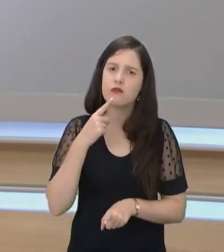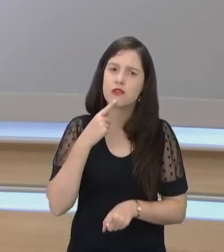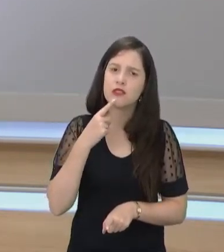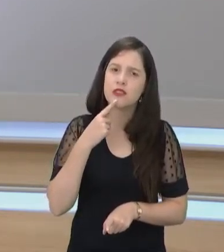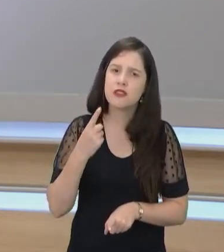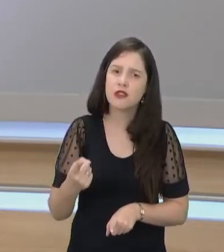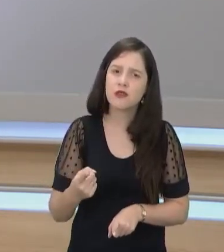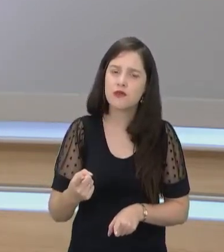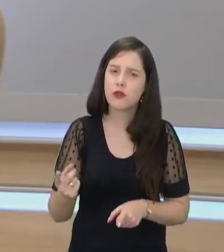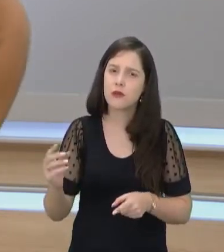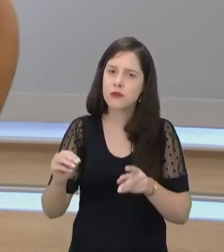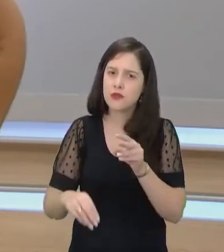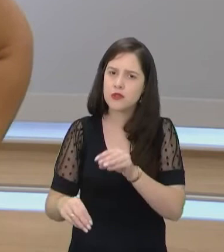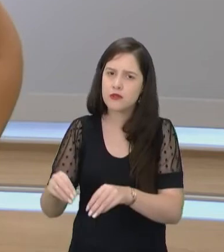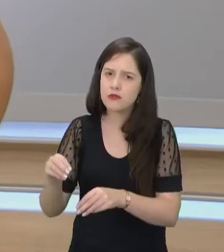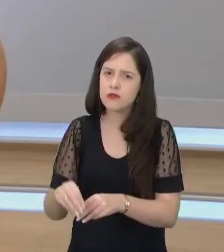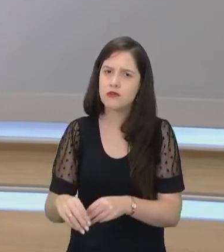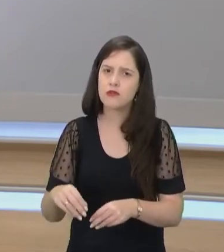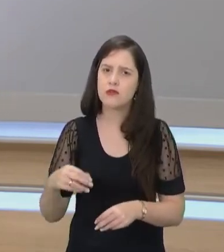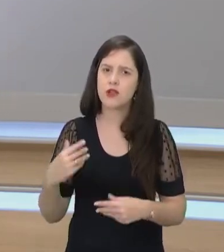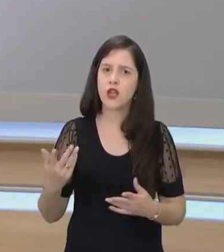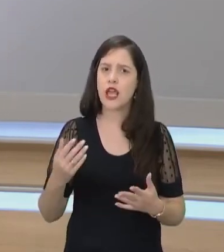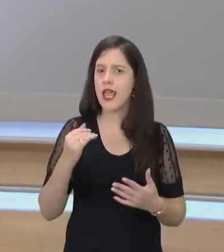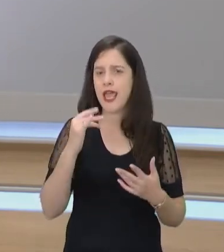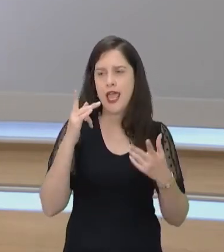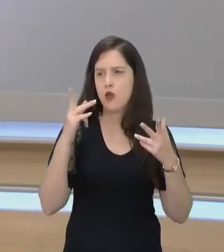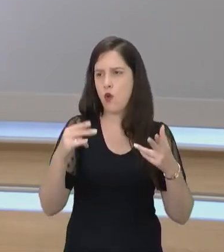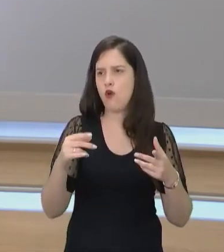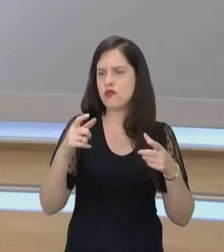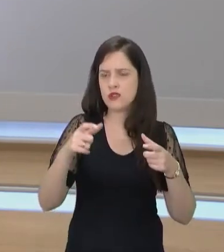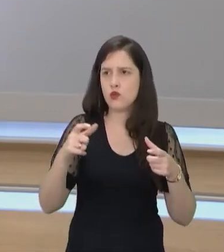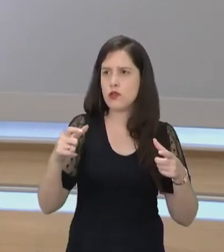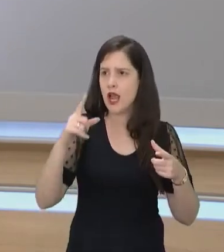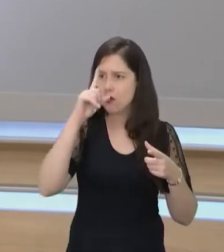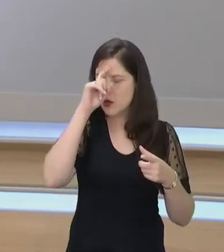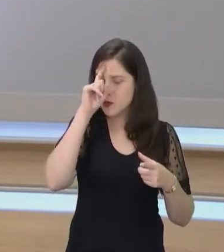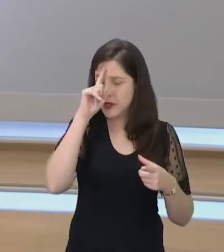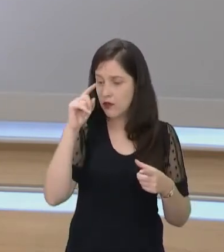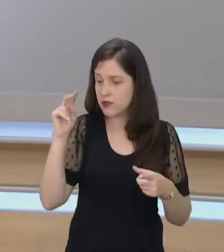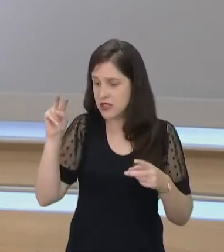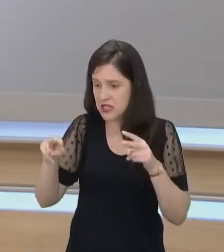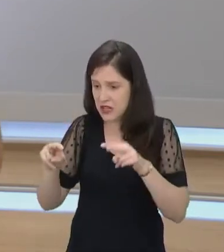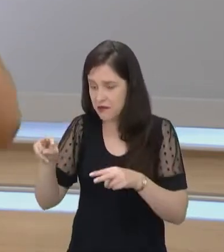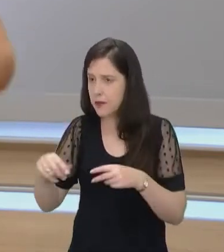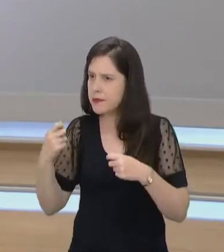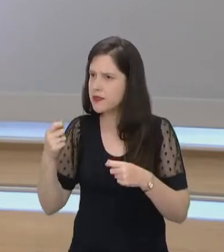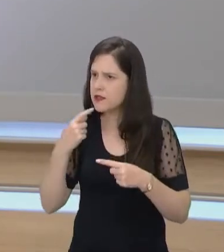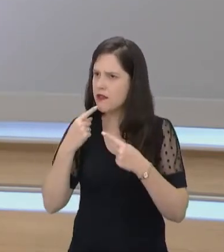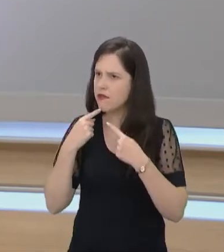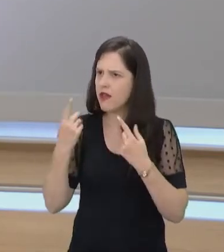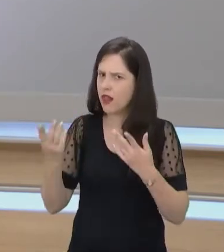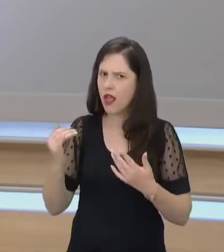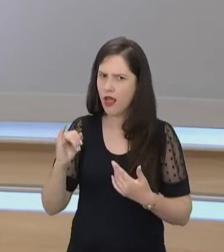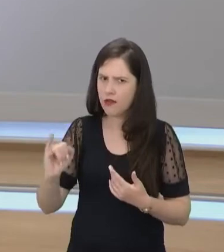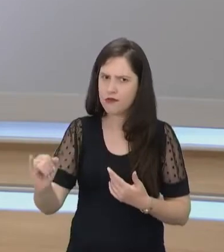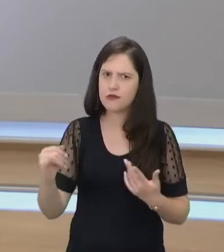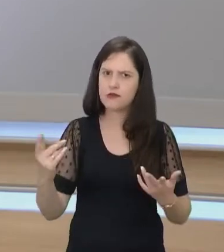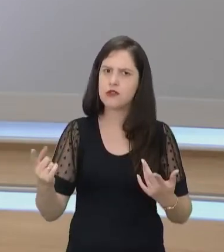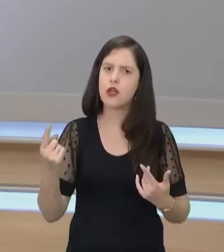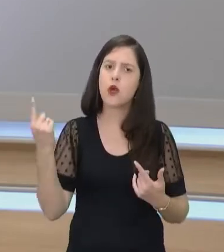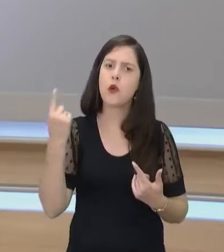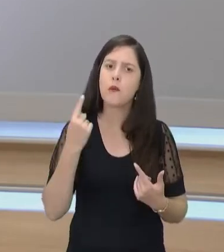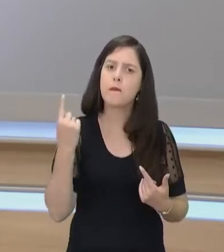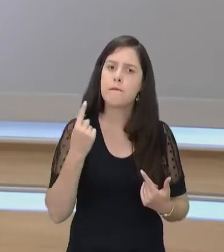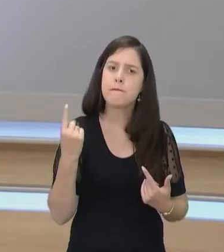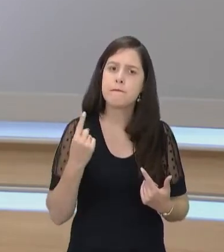lá, um monte de pneus no seu quintal e você, no caso, não vende pneus. Não vende. Não vende pneus, né? E você tem um monte de pneu no seu quintal,